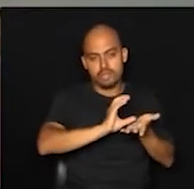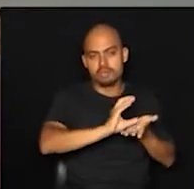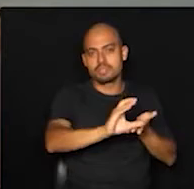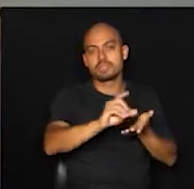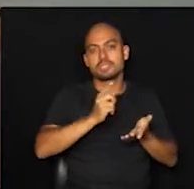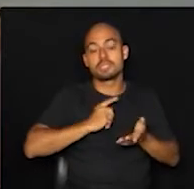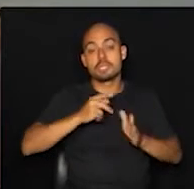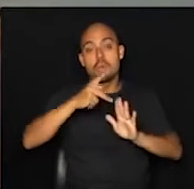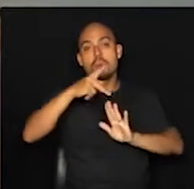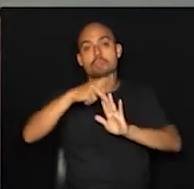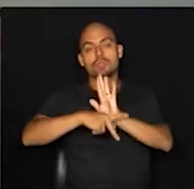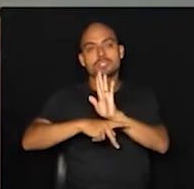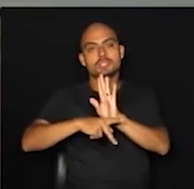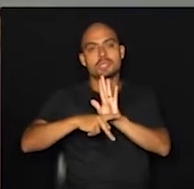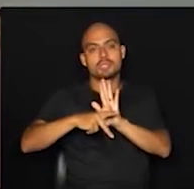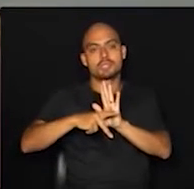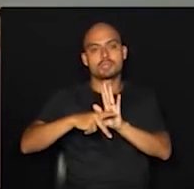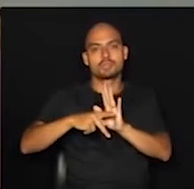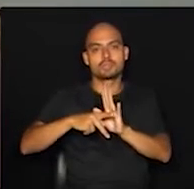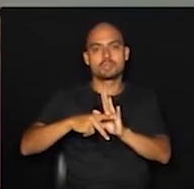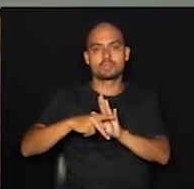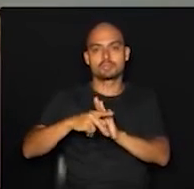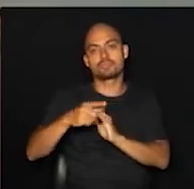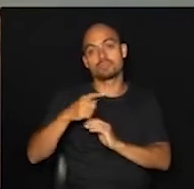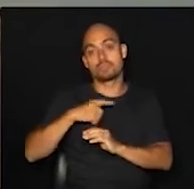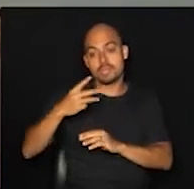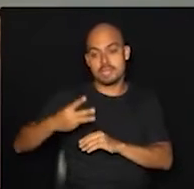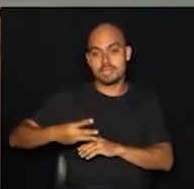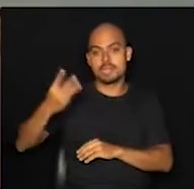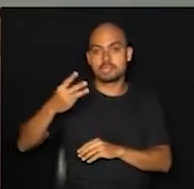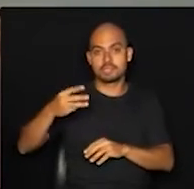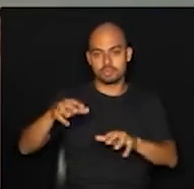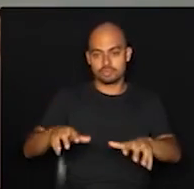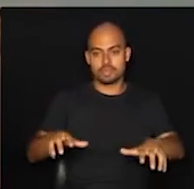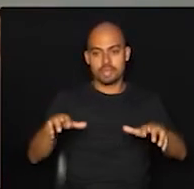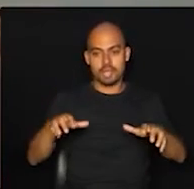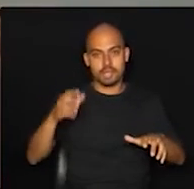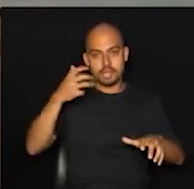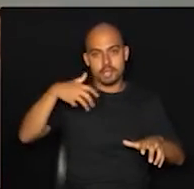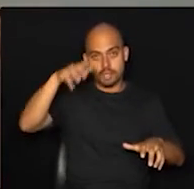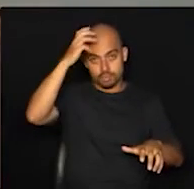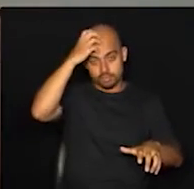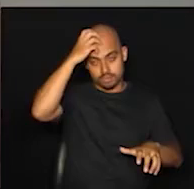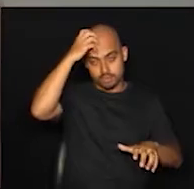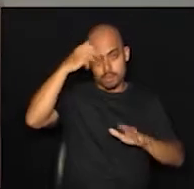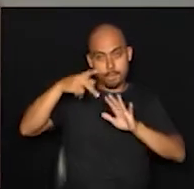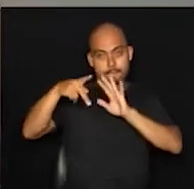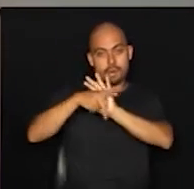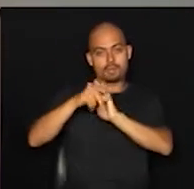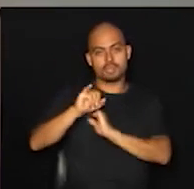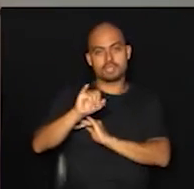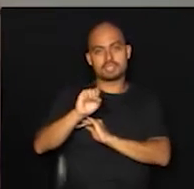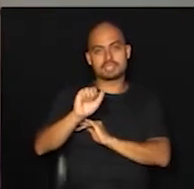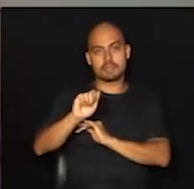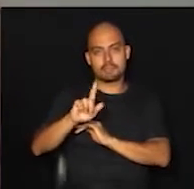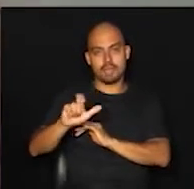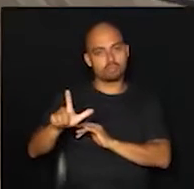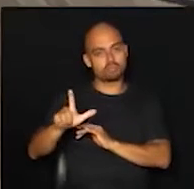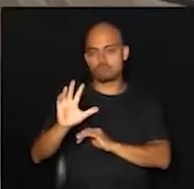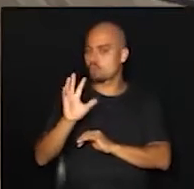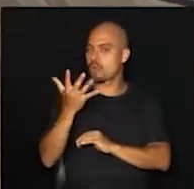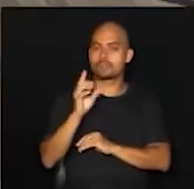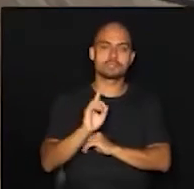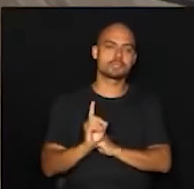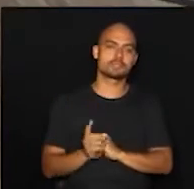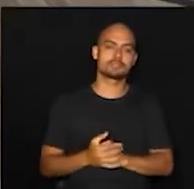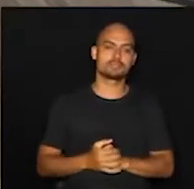os projetos para o terceiro reinado, que é justamente o reinado de Dona Isabel, que não veio, né? Muito interessante. E